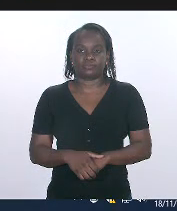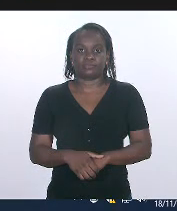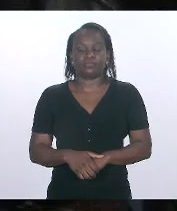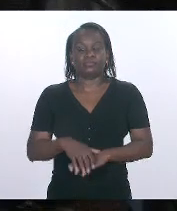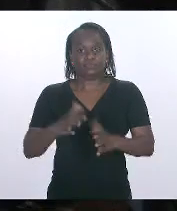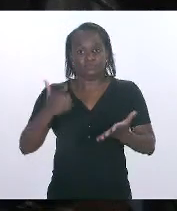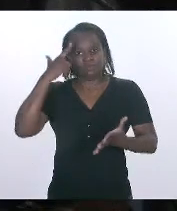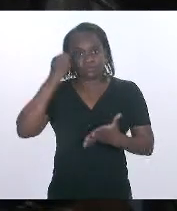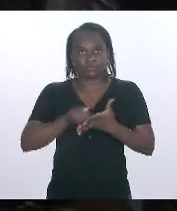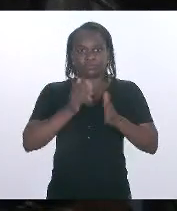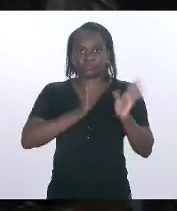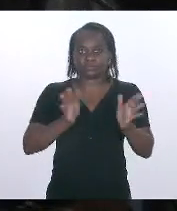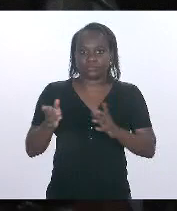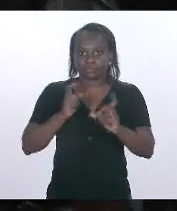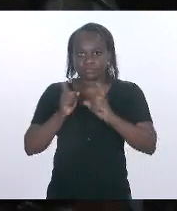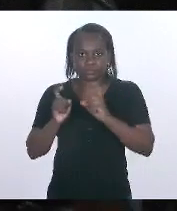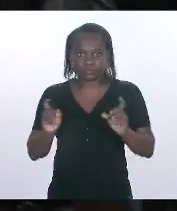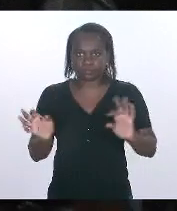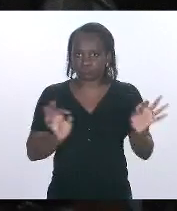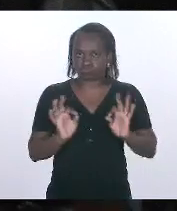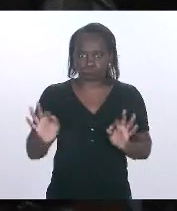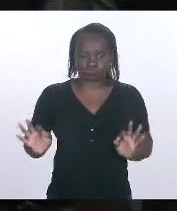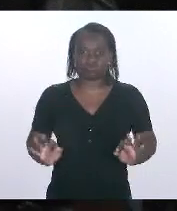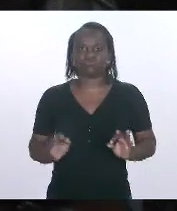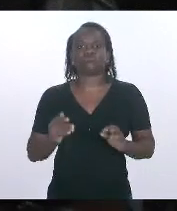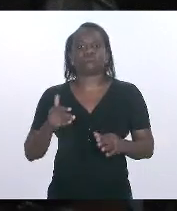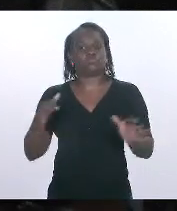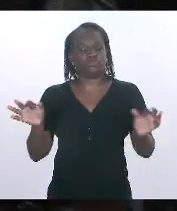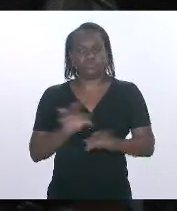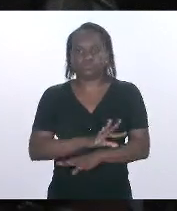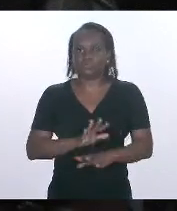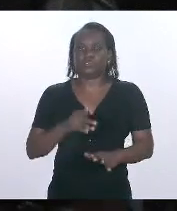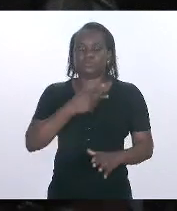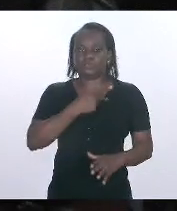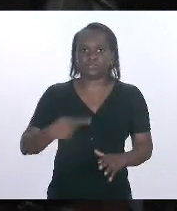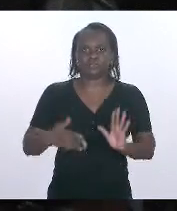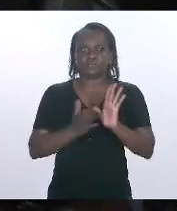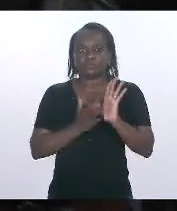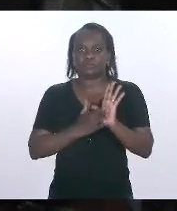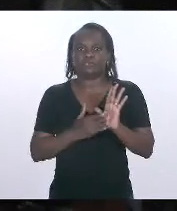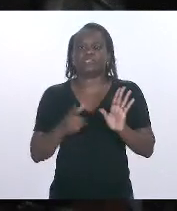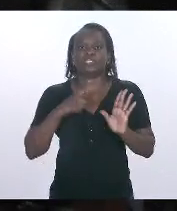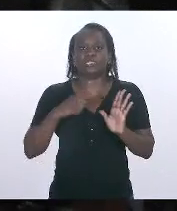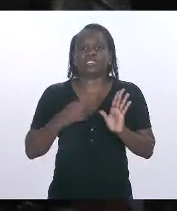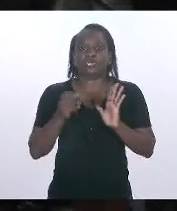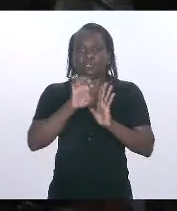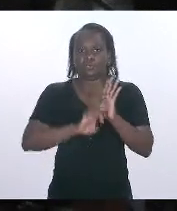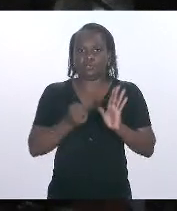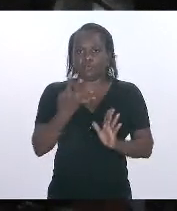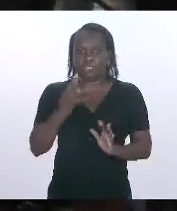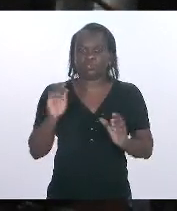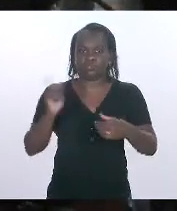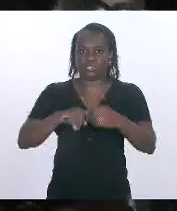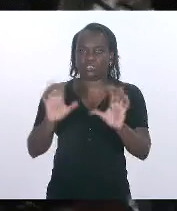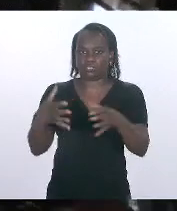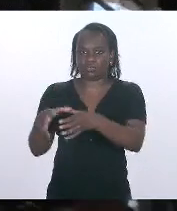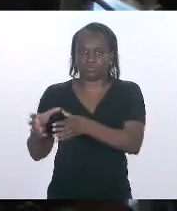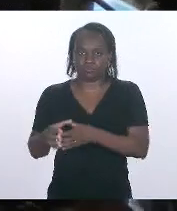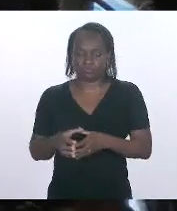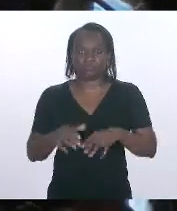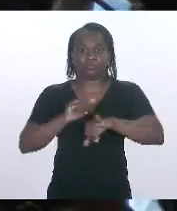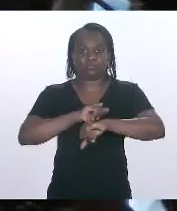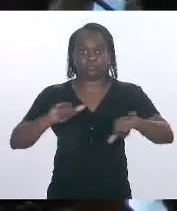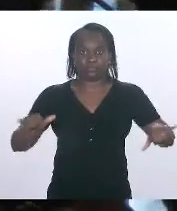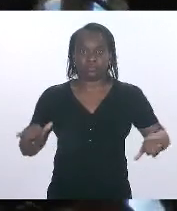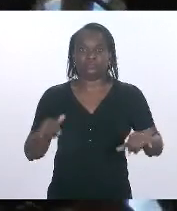Os pareceres emitidos em discussão. Não havendo que queira discutir, encerra a discussão. A presente proposta recebeu 4 emendas e retorna às comissões.